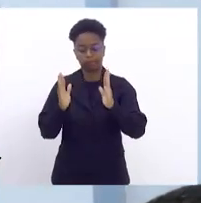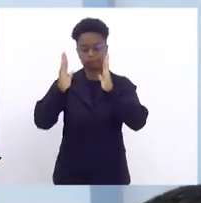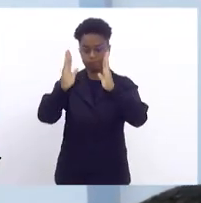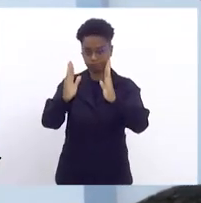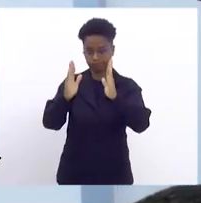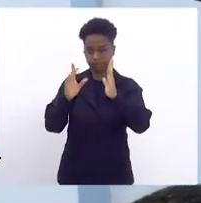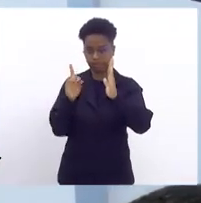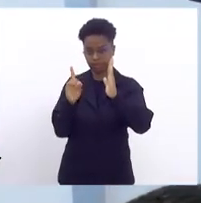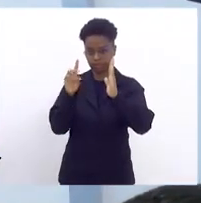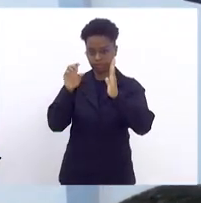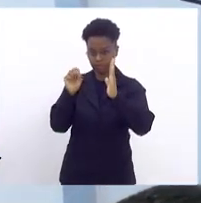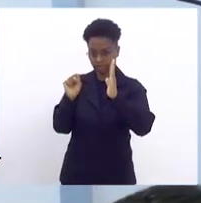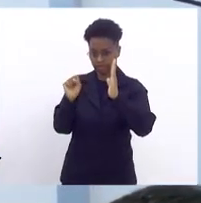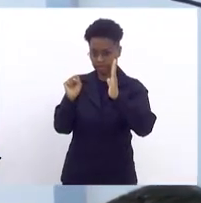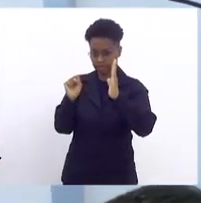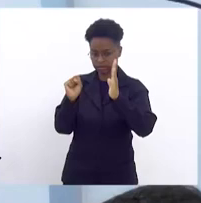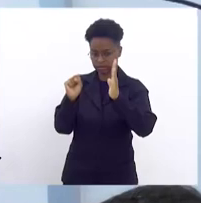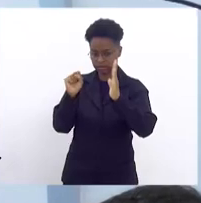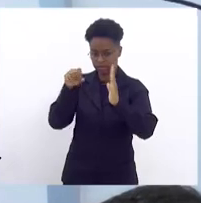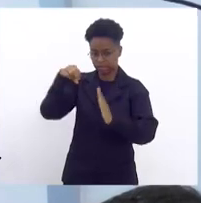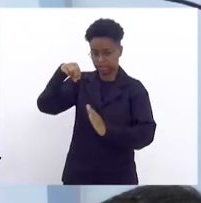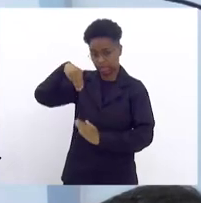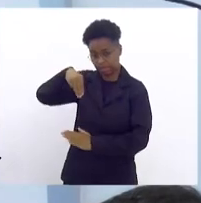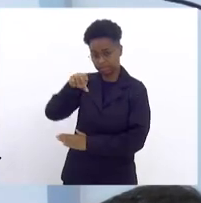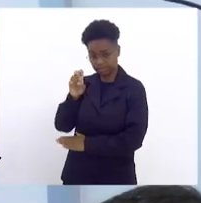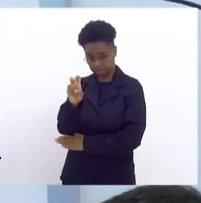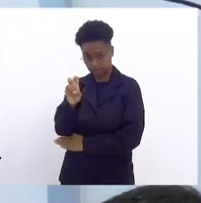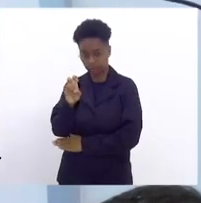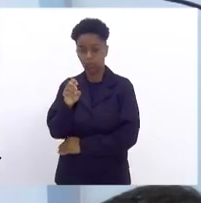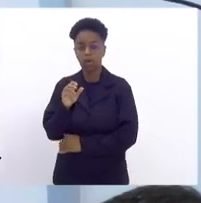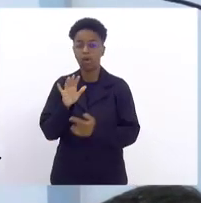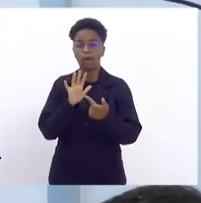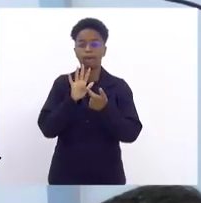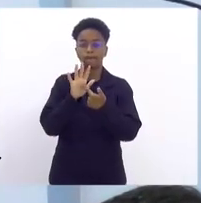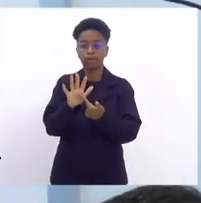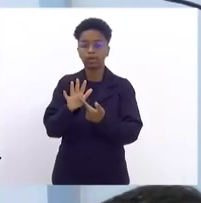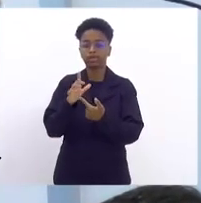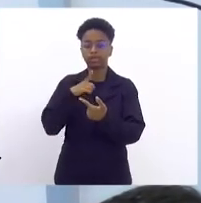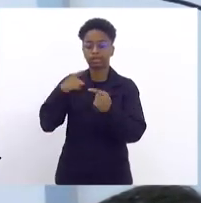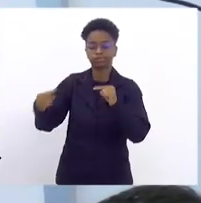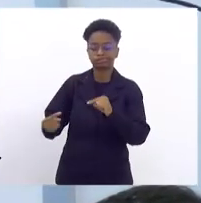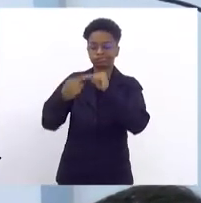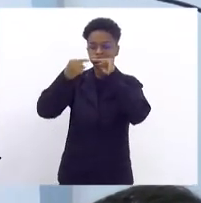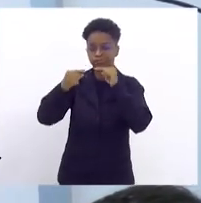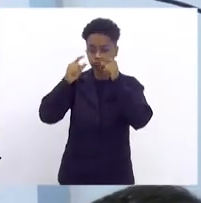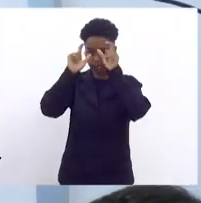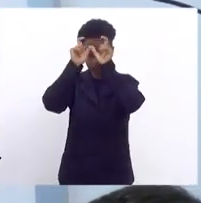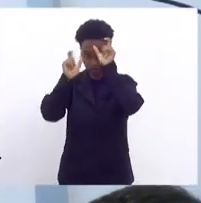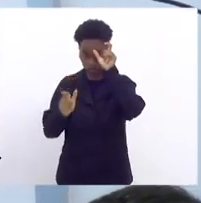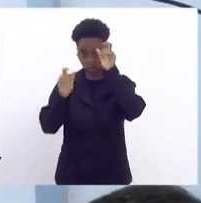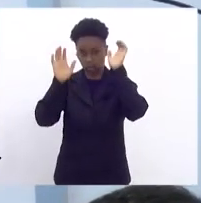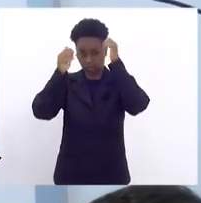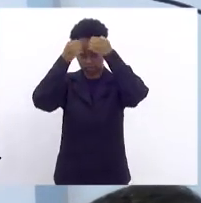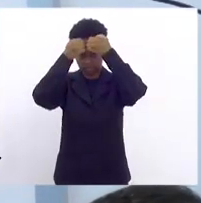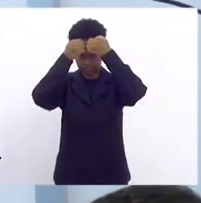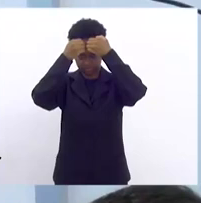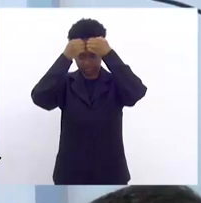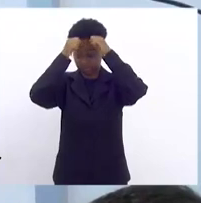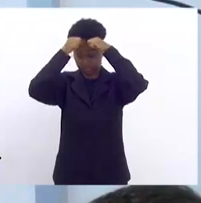que é o DS5 hoje M5 que ela está dentro do transtorno do espectro autista e